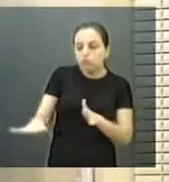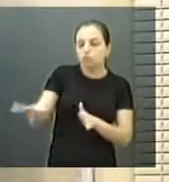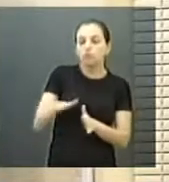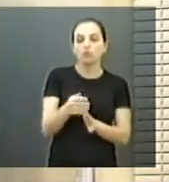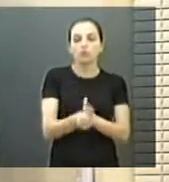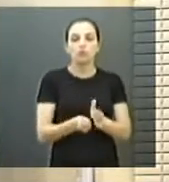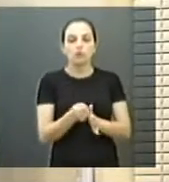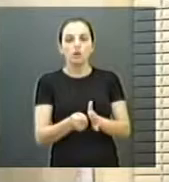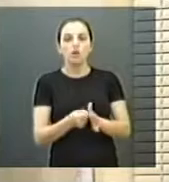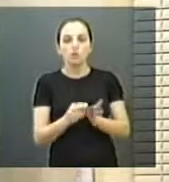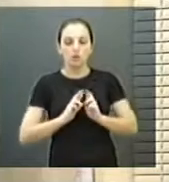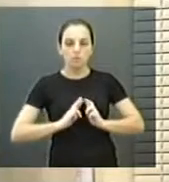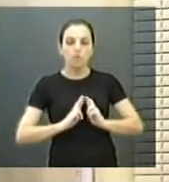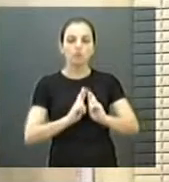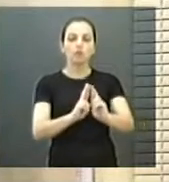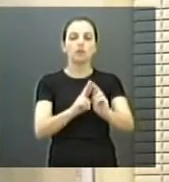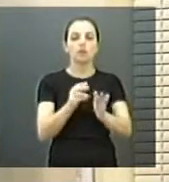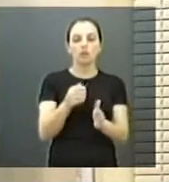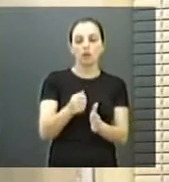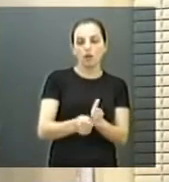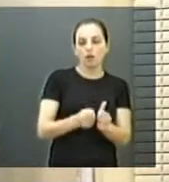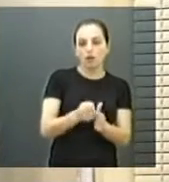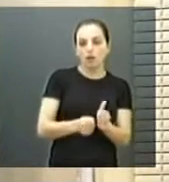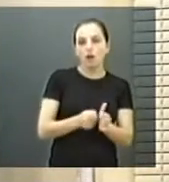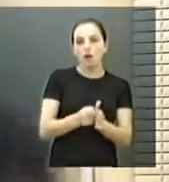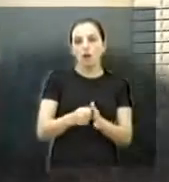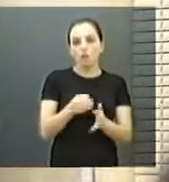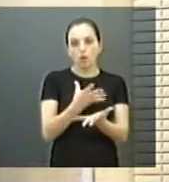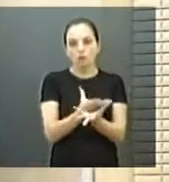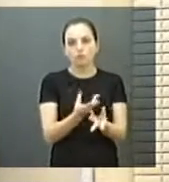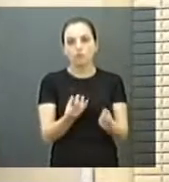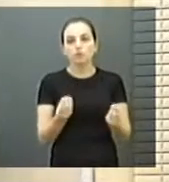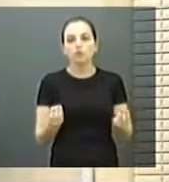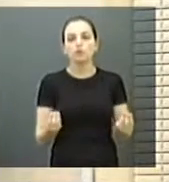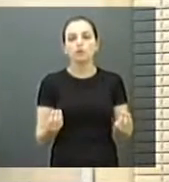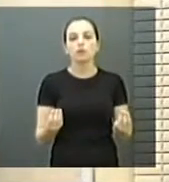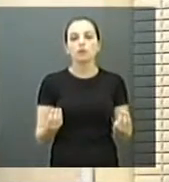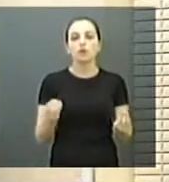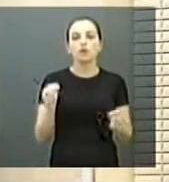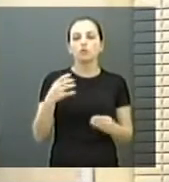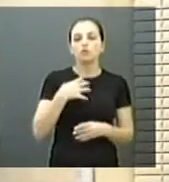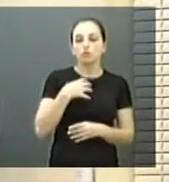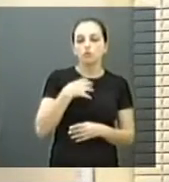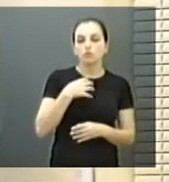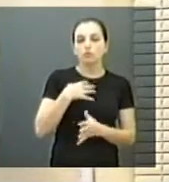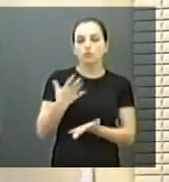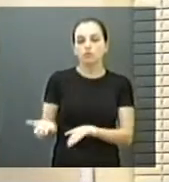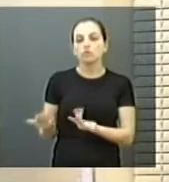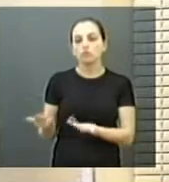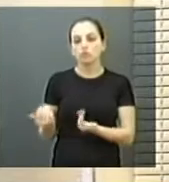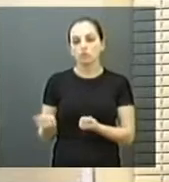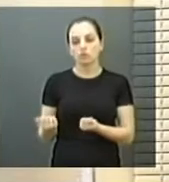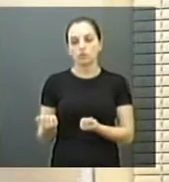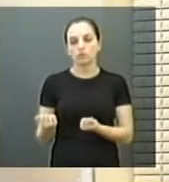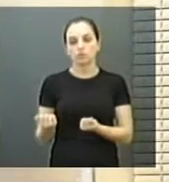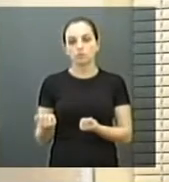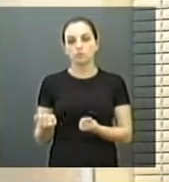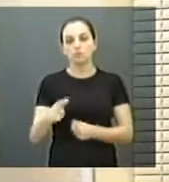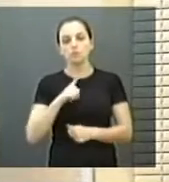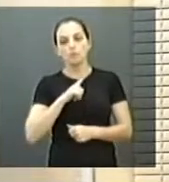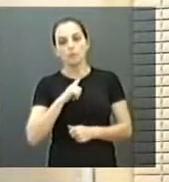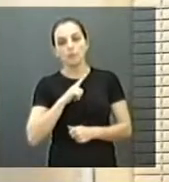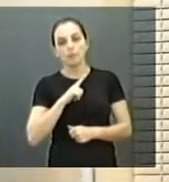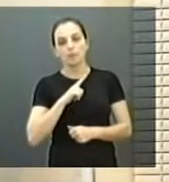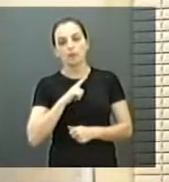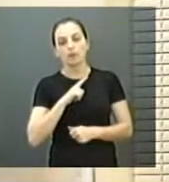possam representar a nossa cidade com qualidade e dando condições desses jovens, né, ou desses atletas terem condições